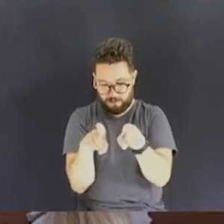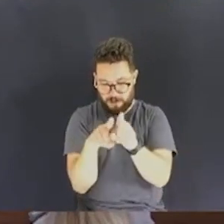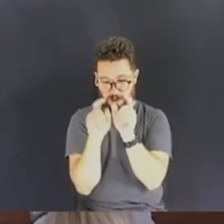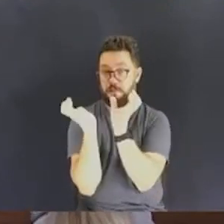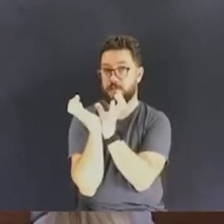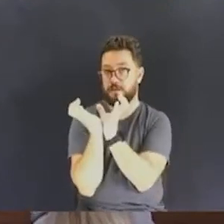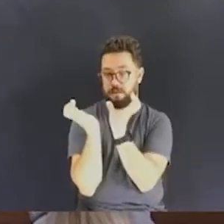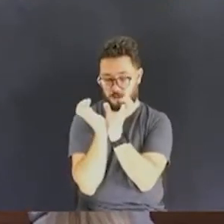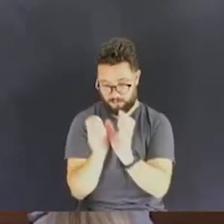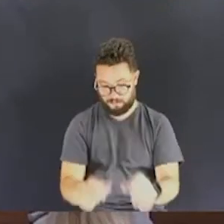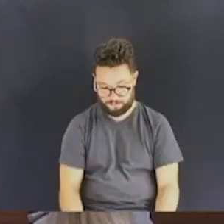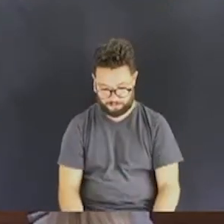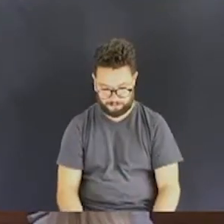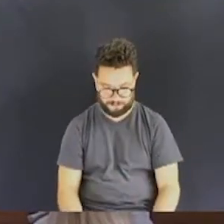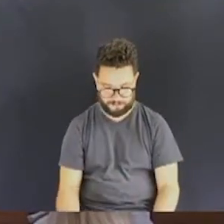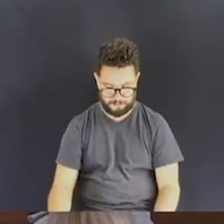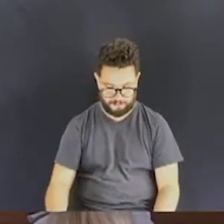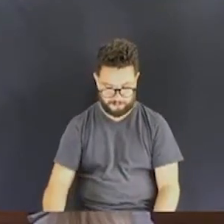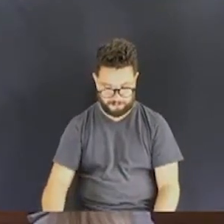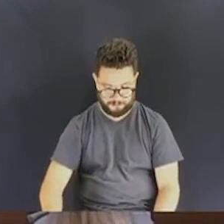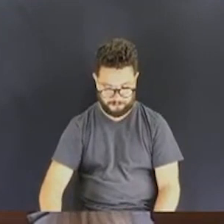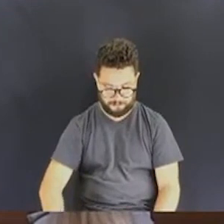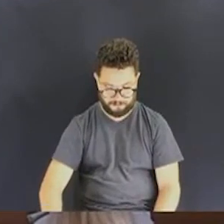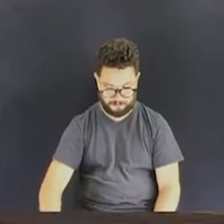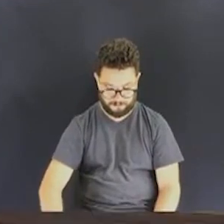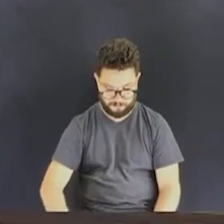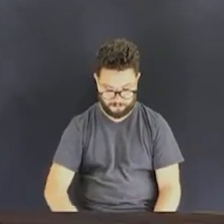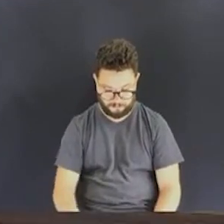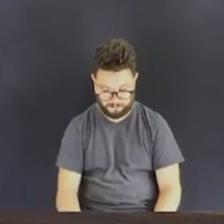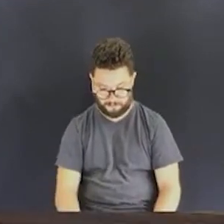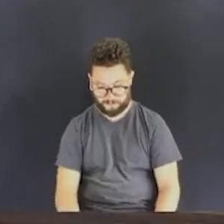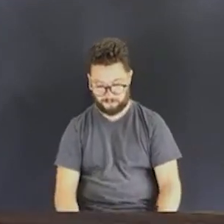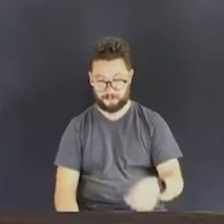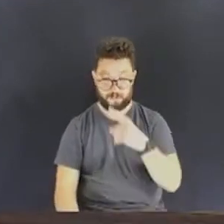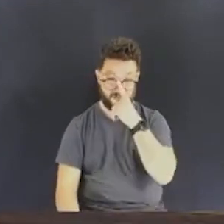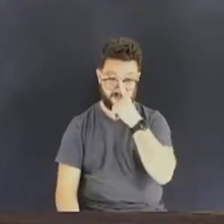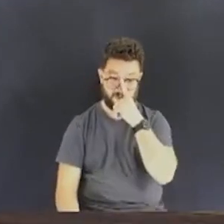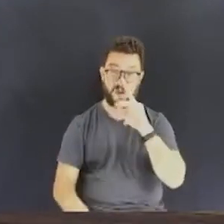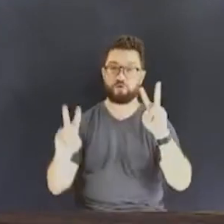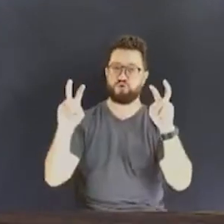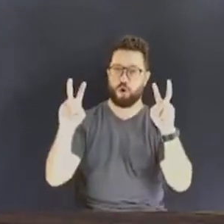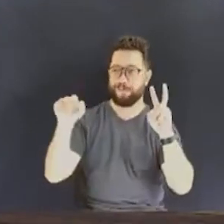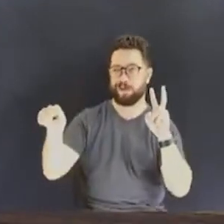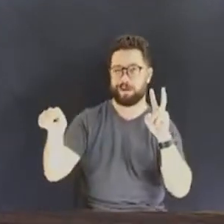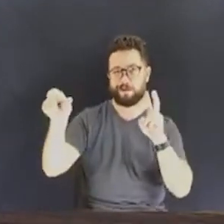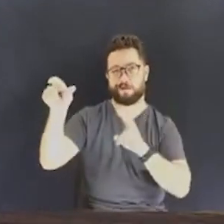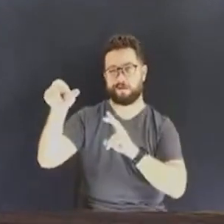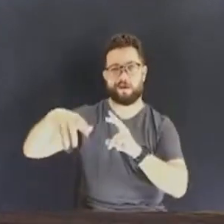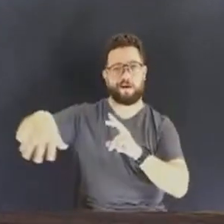vereadora Josete já questionou relacionada ao orçamento da educação, né? Mas nós temos aqui na apresentação sua que Curitiba,